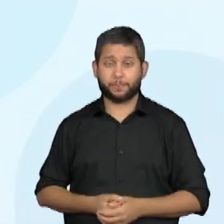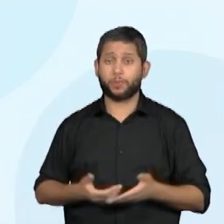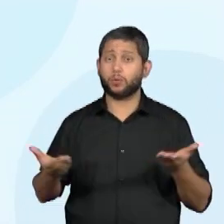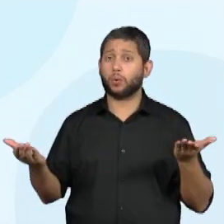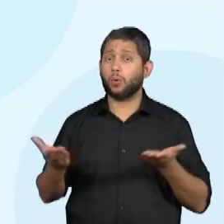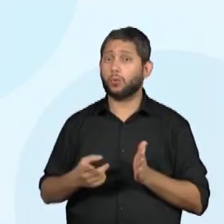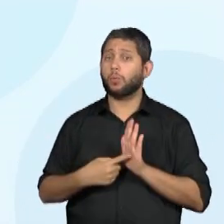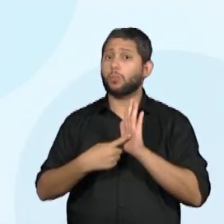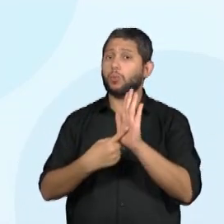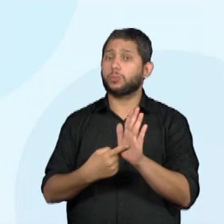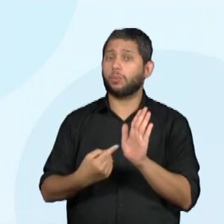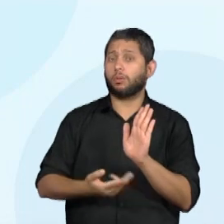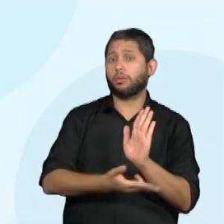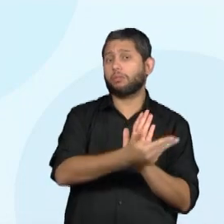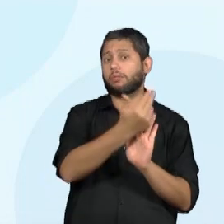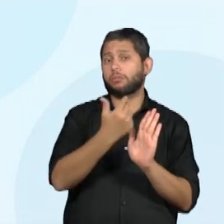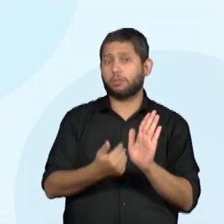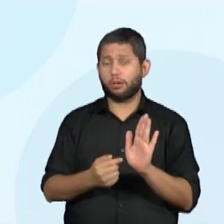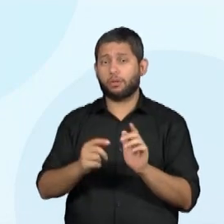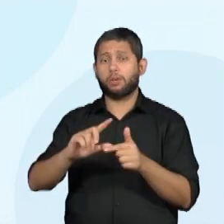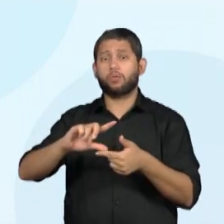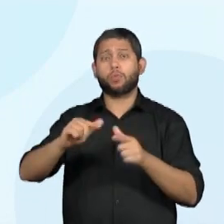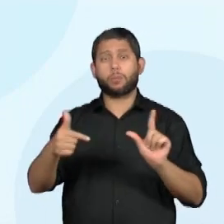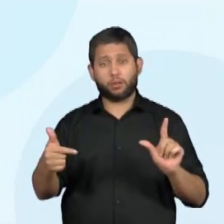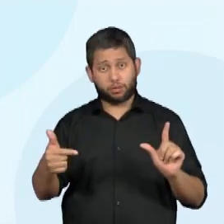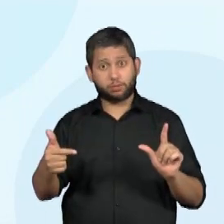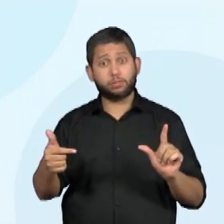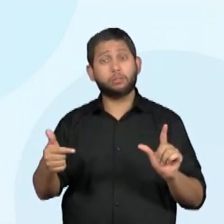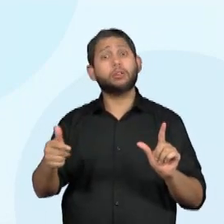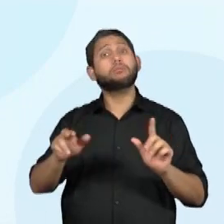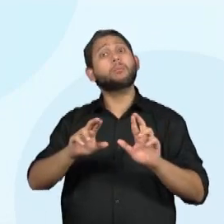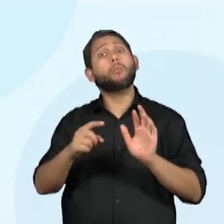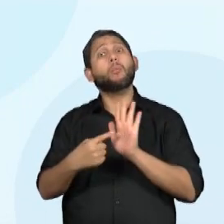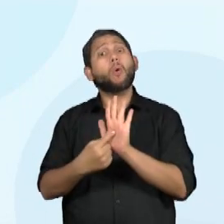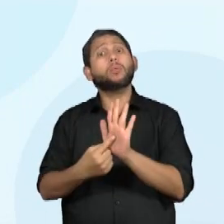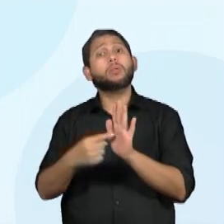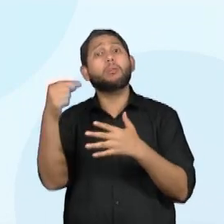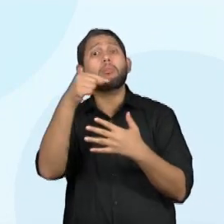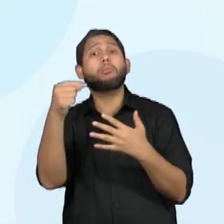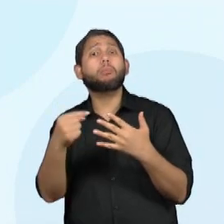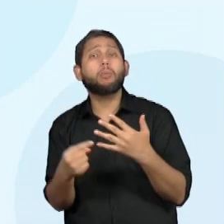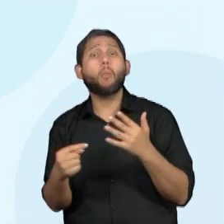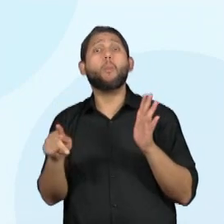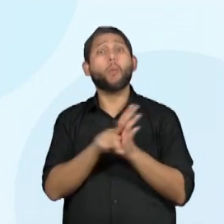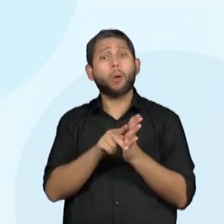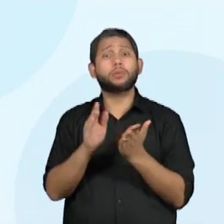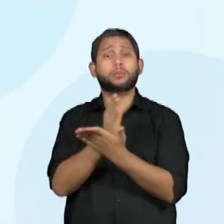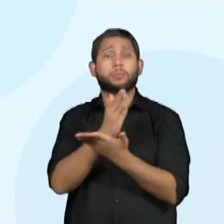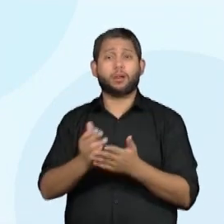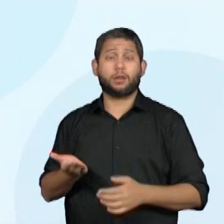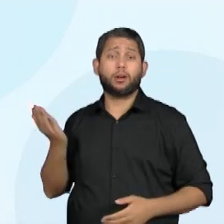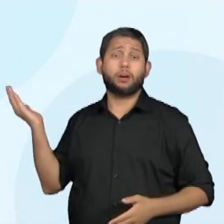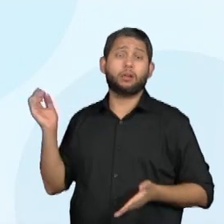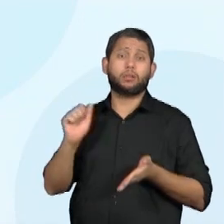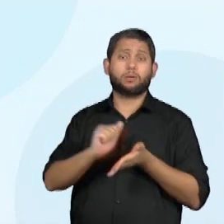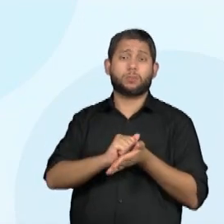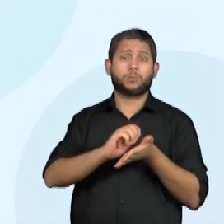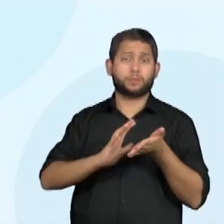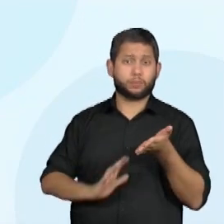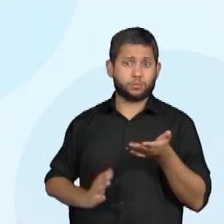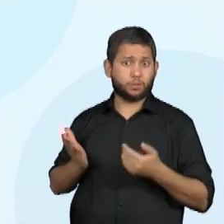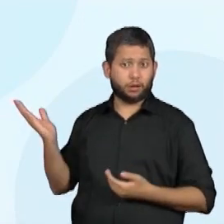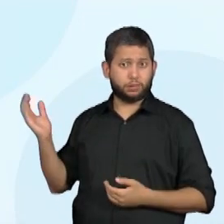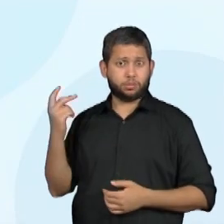então, as figuras geométricas planas a partir das suas características. Segue aqui uma atividade que